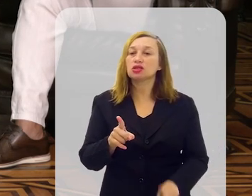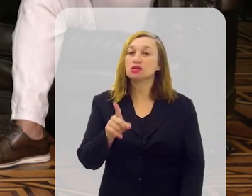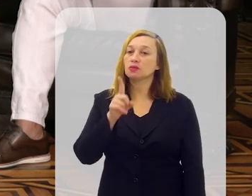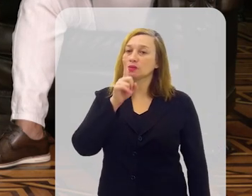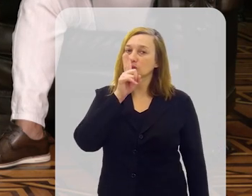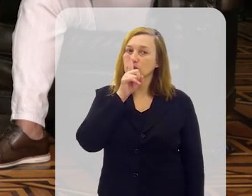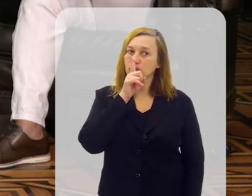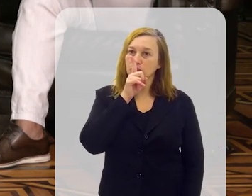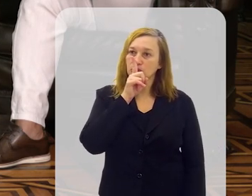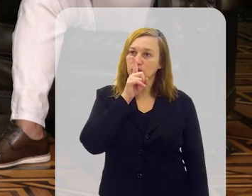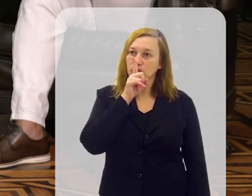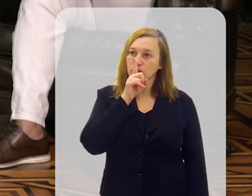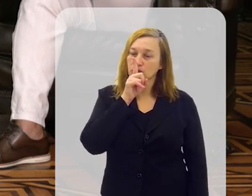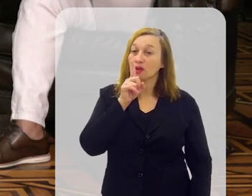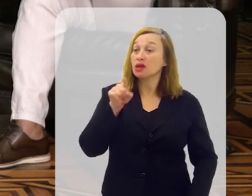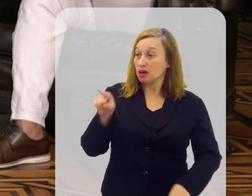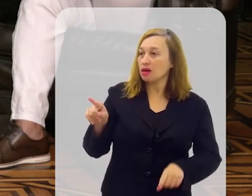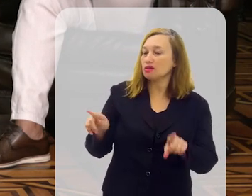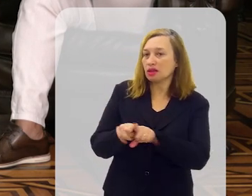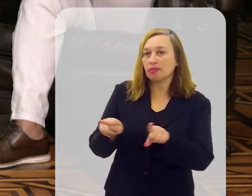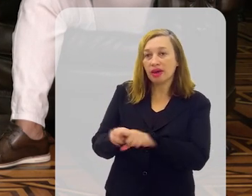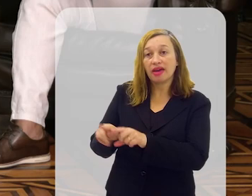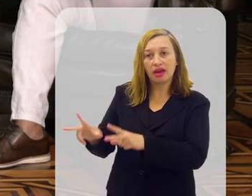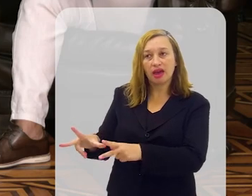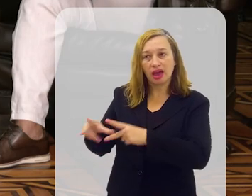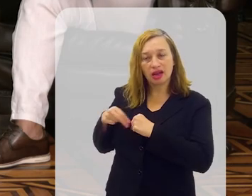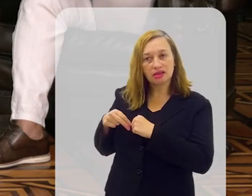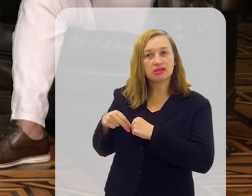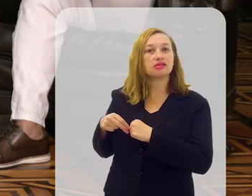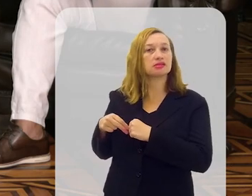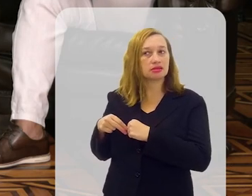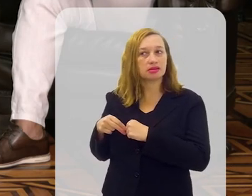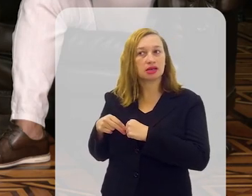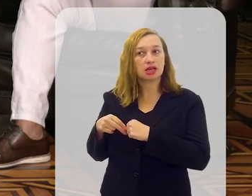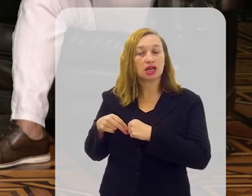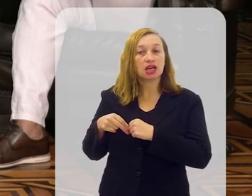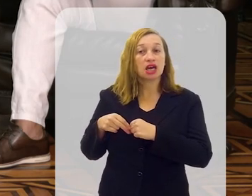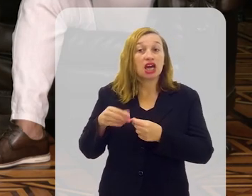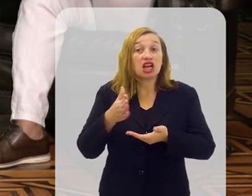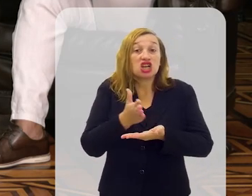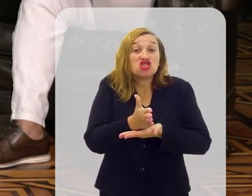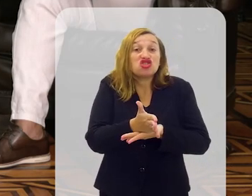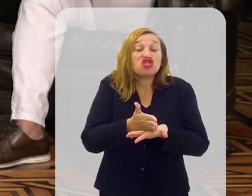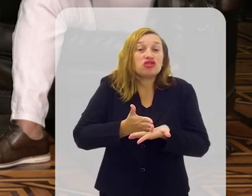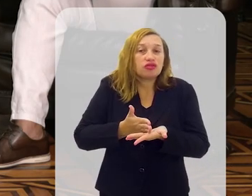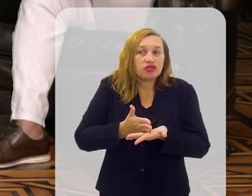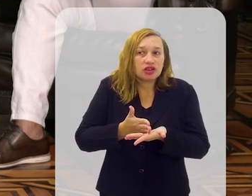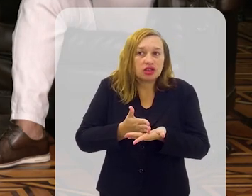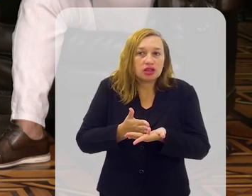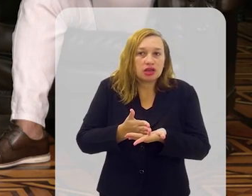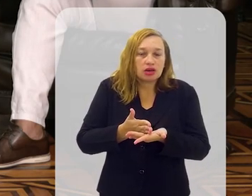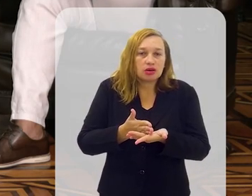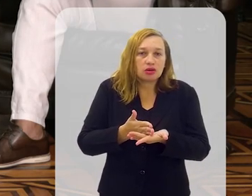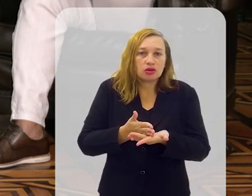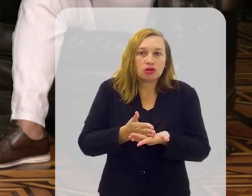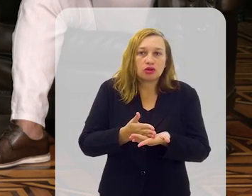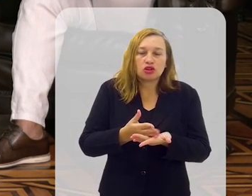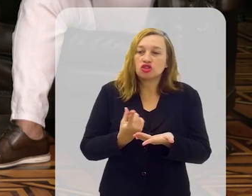cala. É verdade. E que ele também recebe a herança, porque o Senhor diz que divide a herança a